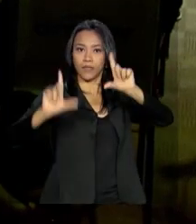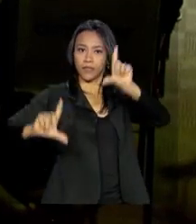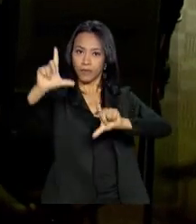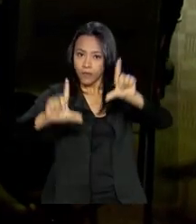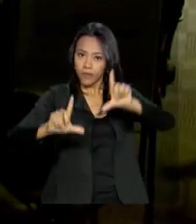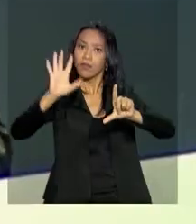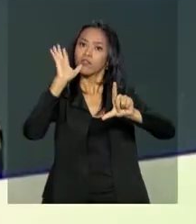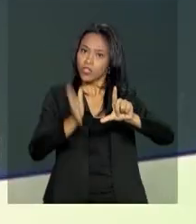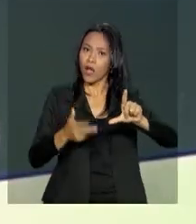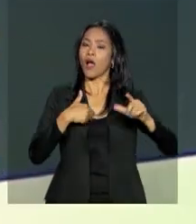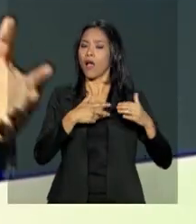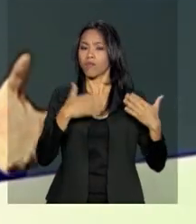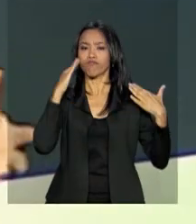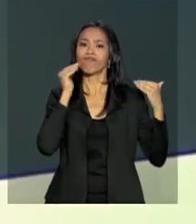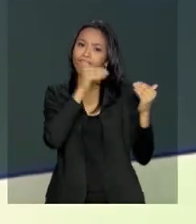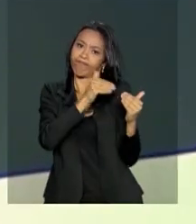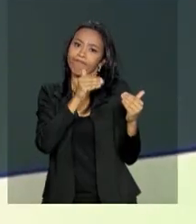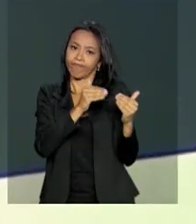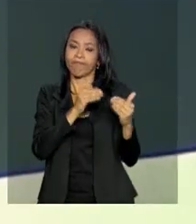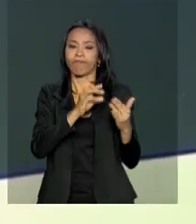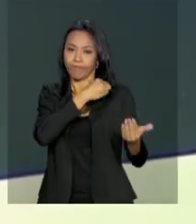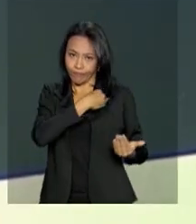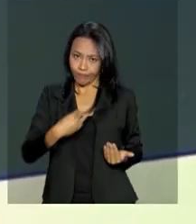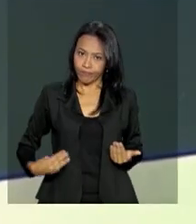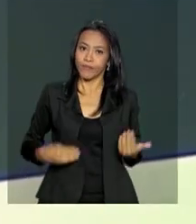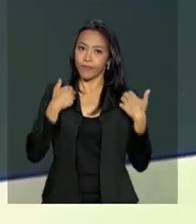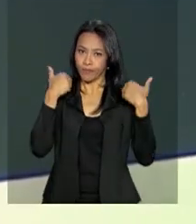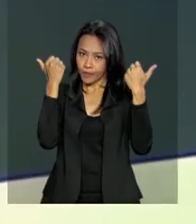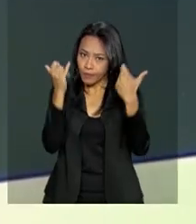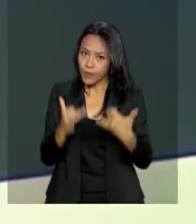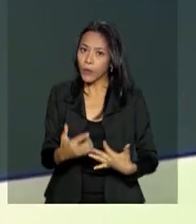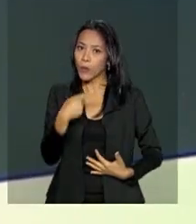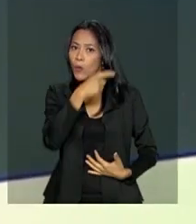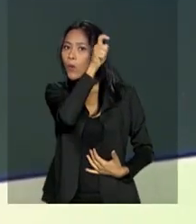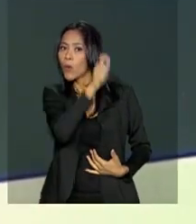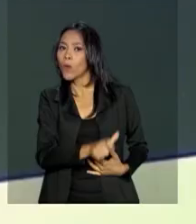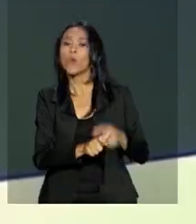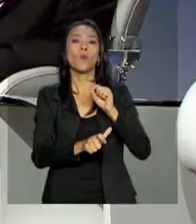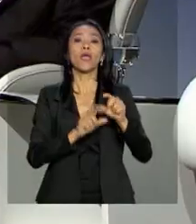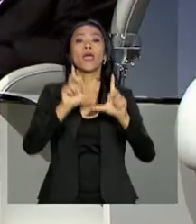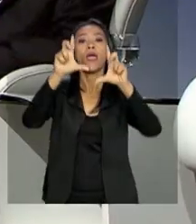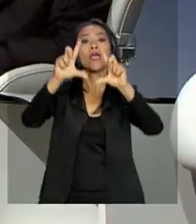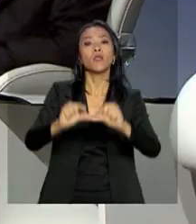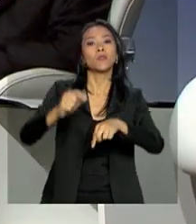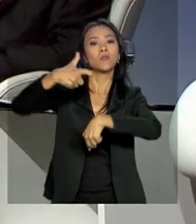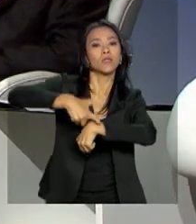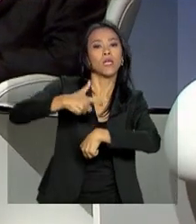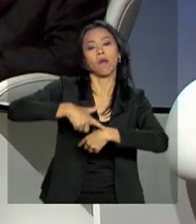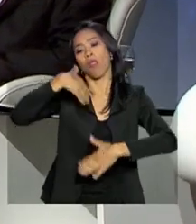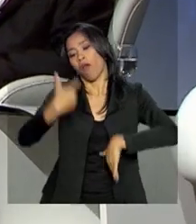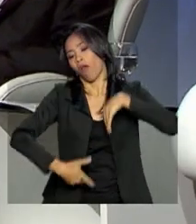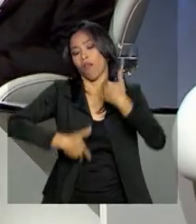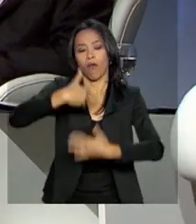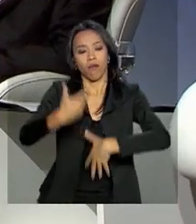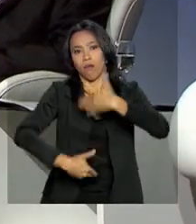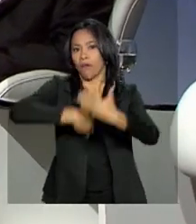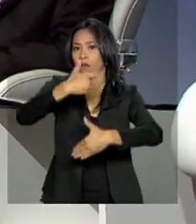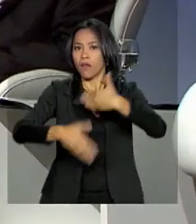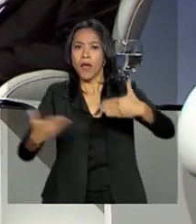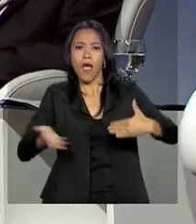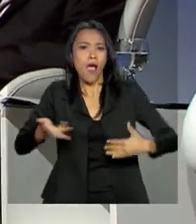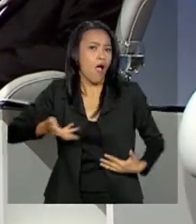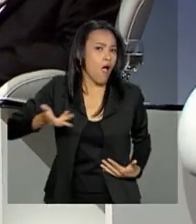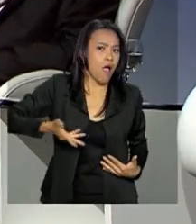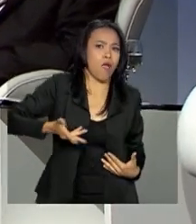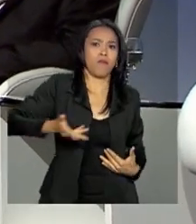pelo ministro gilberto kassab que explicou que o objetivo é diminuir o tempo dos processos e permitir uma expansão mais